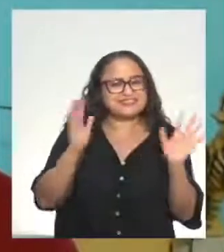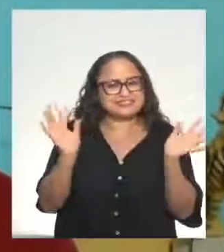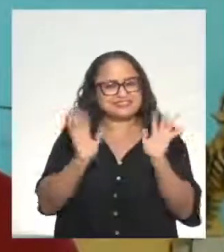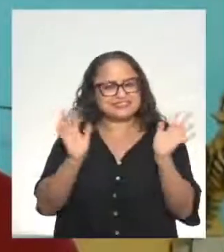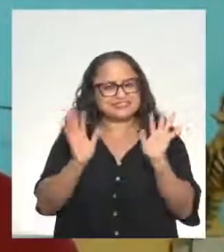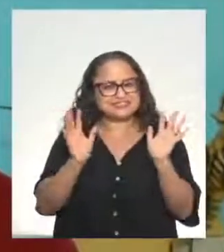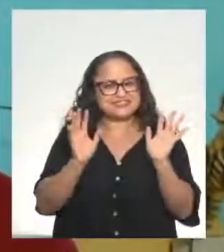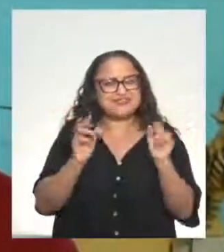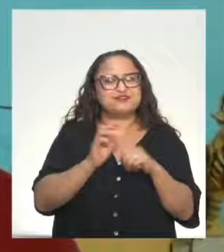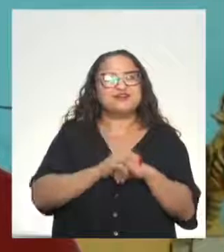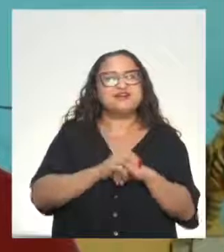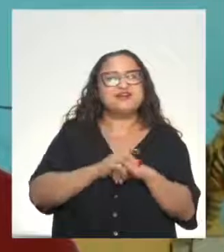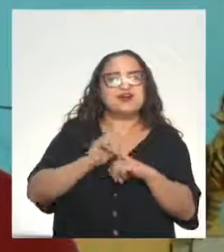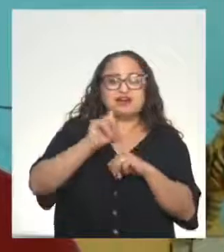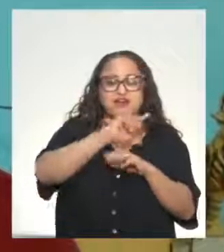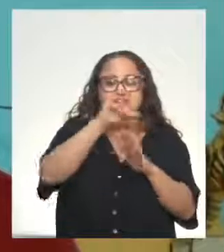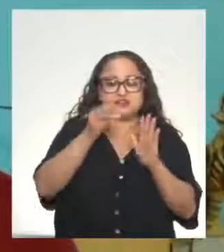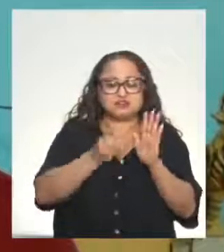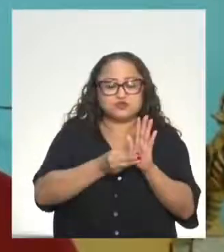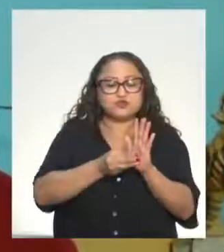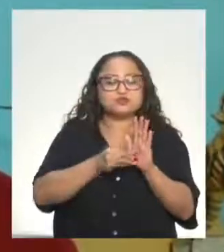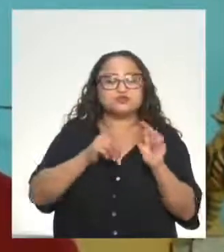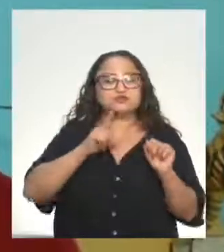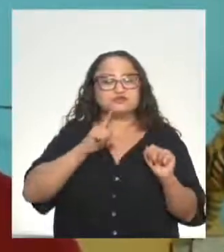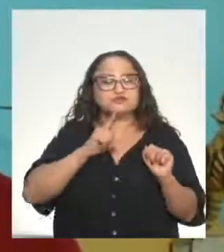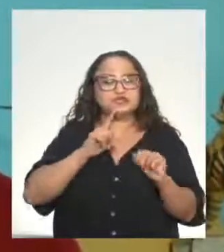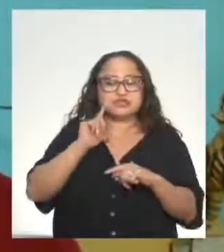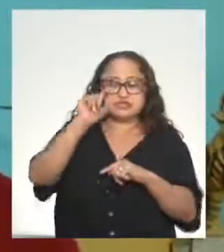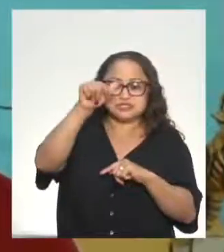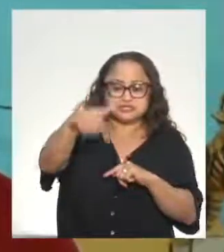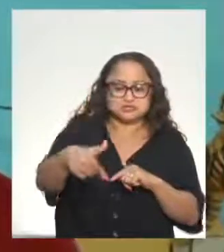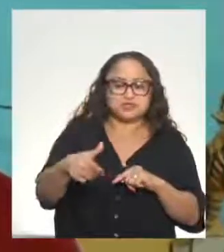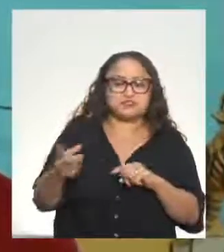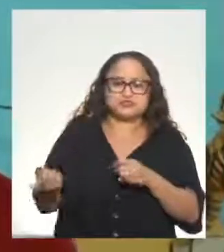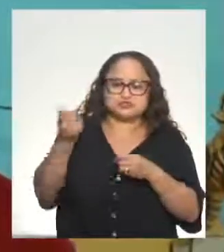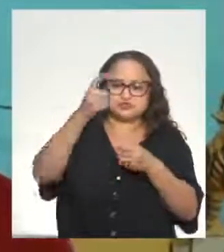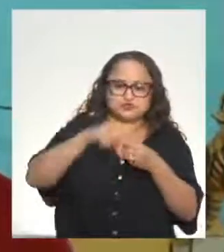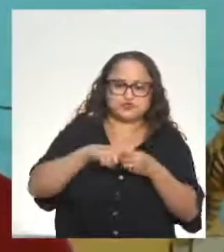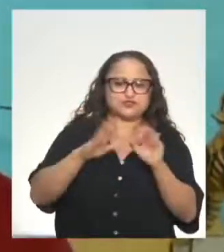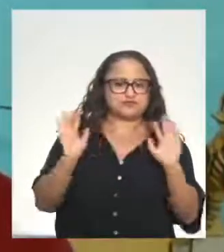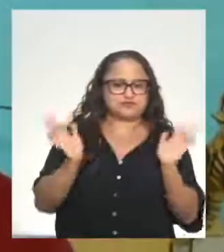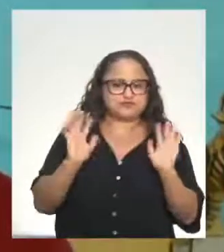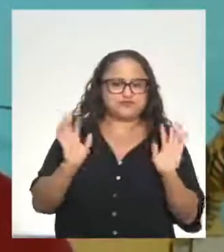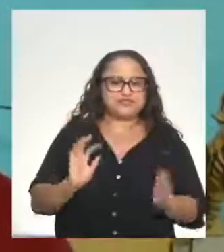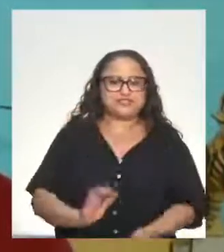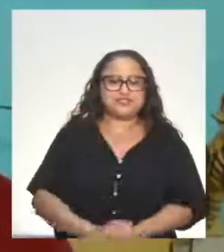deixando um grande abraço a todos e dizer que semana que vem estaremos de volta. Até lá!